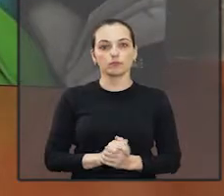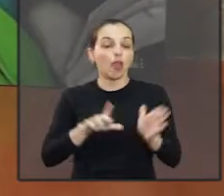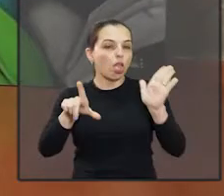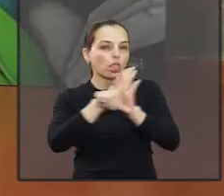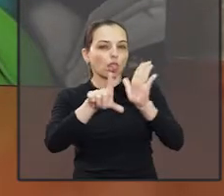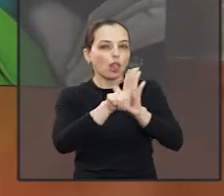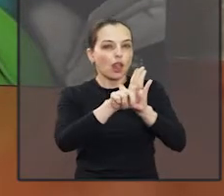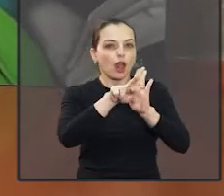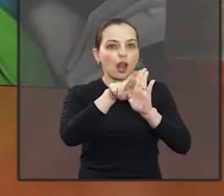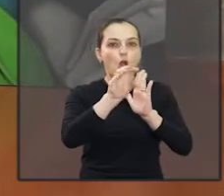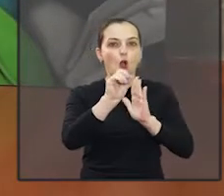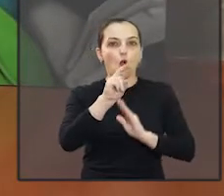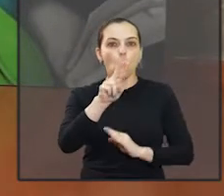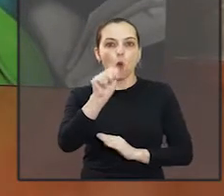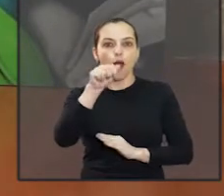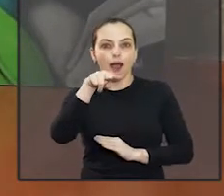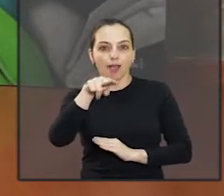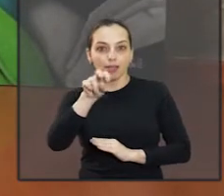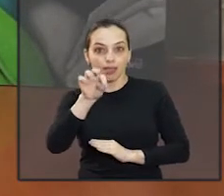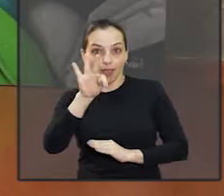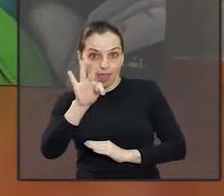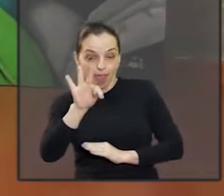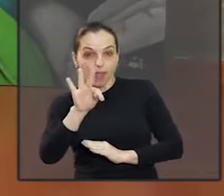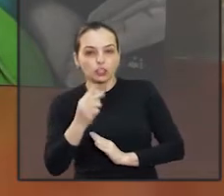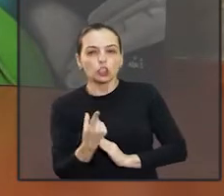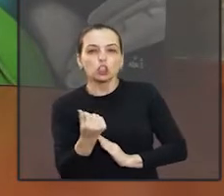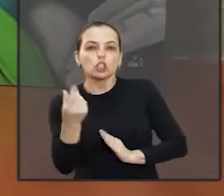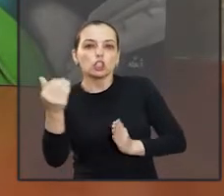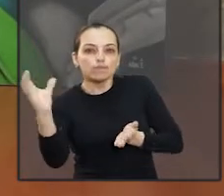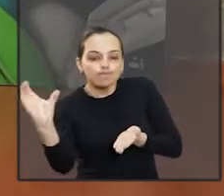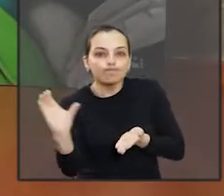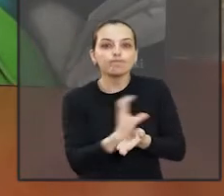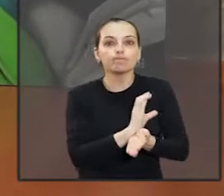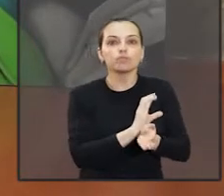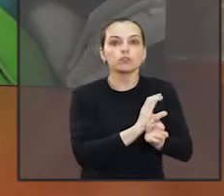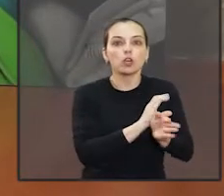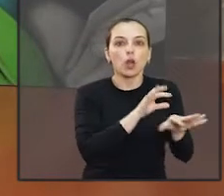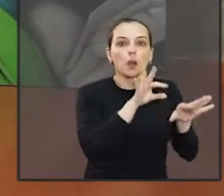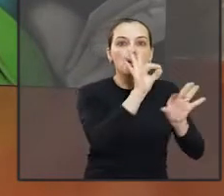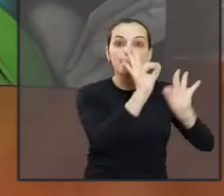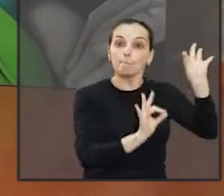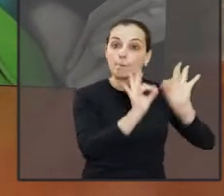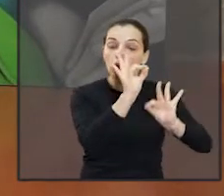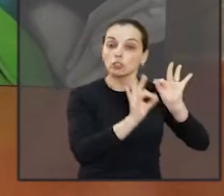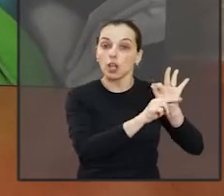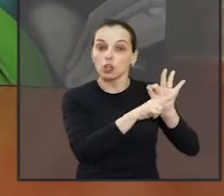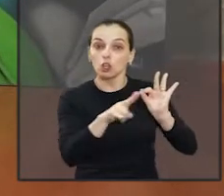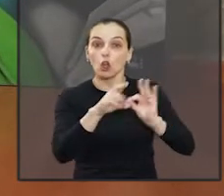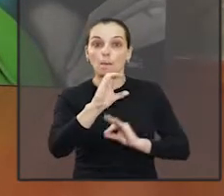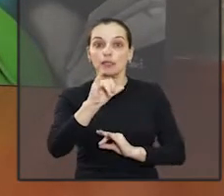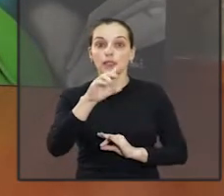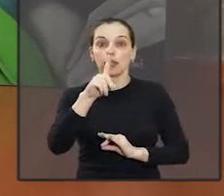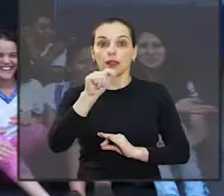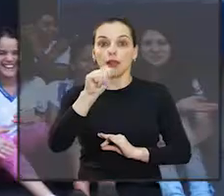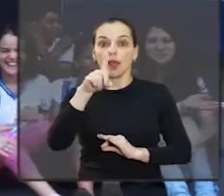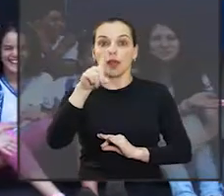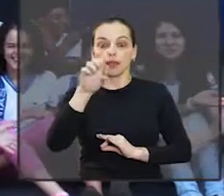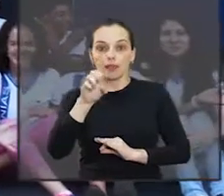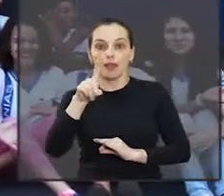No projeto Cidade das Cores, que é um projeto que eu desenvolvi da Lei Rouanet, esse ano, que a gente